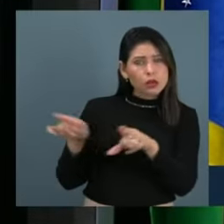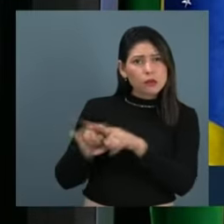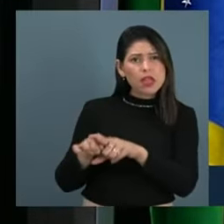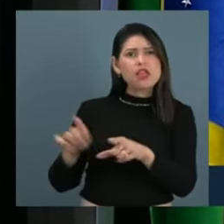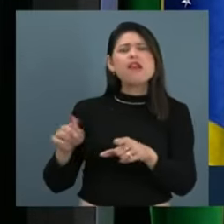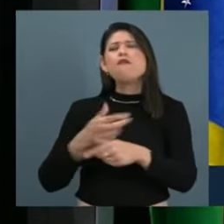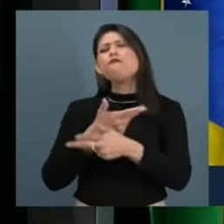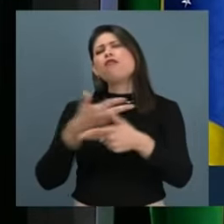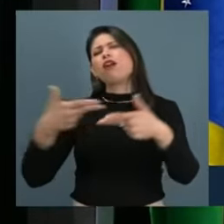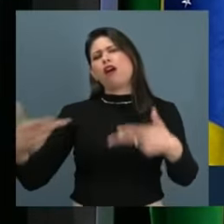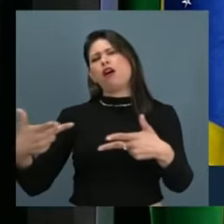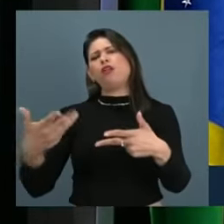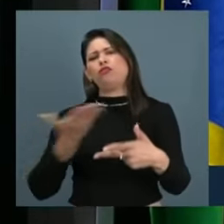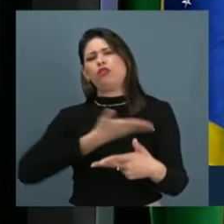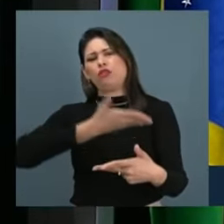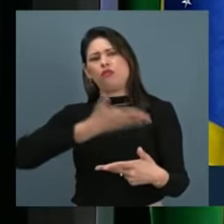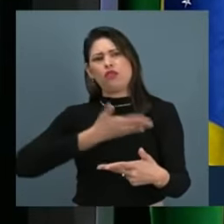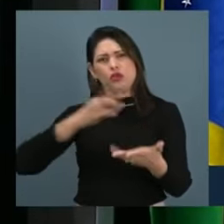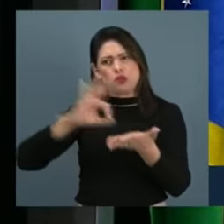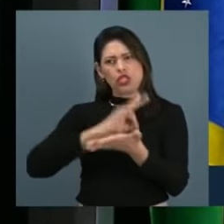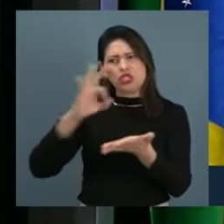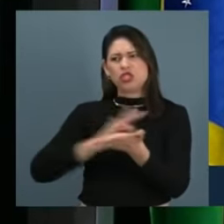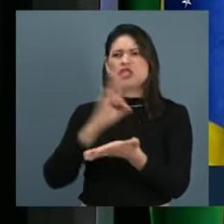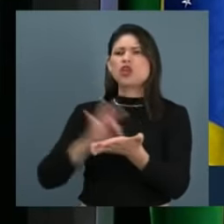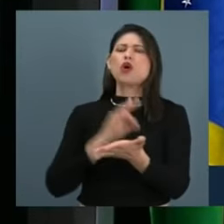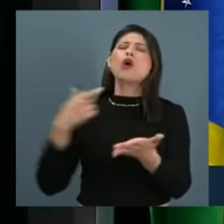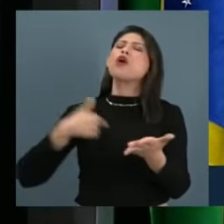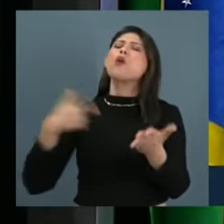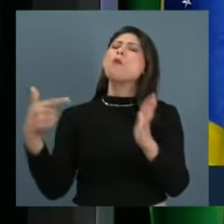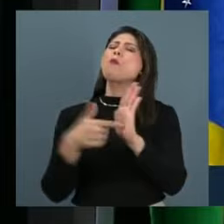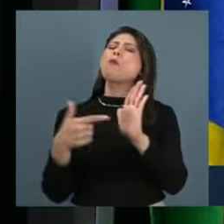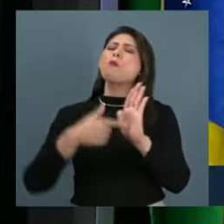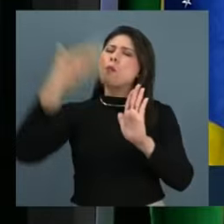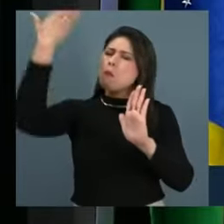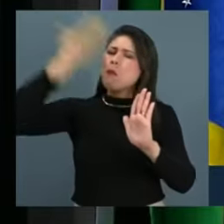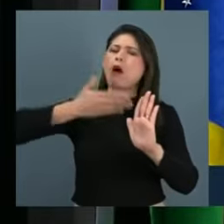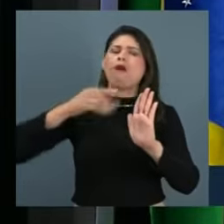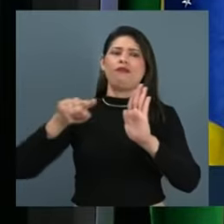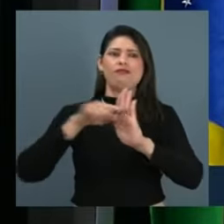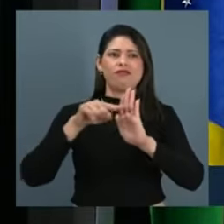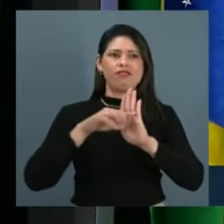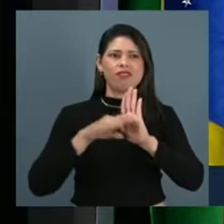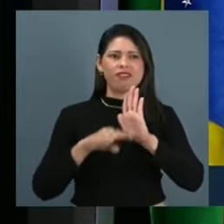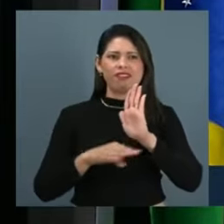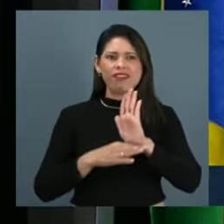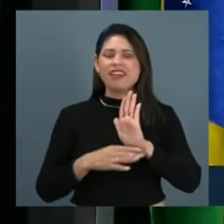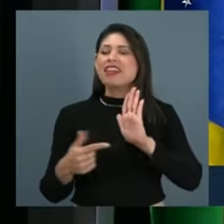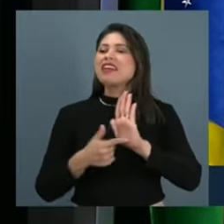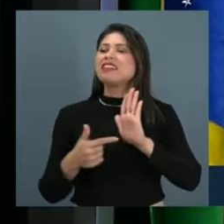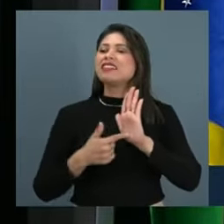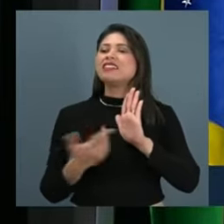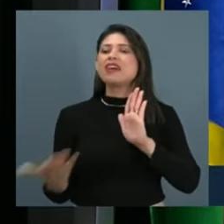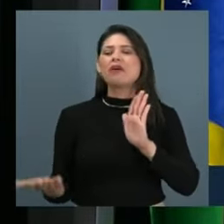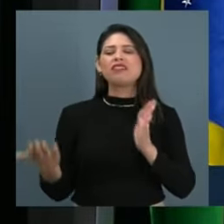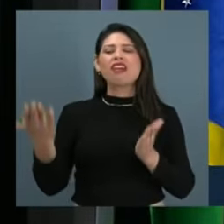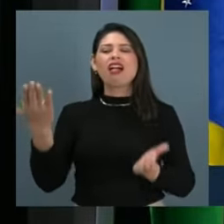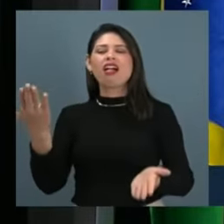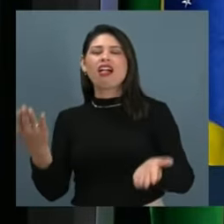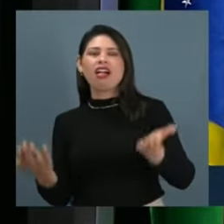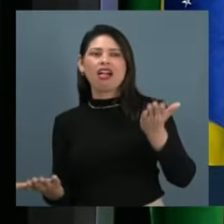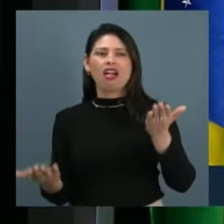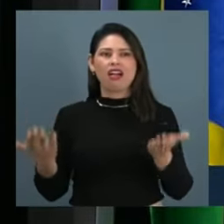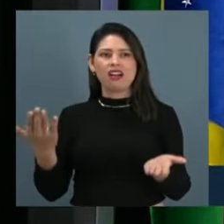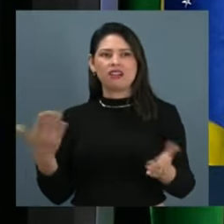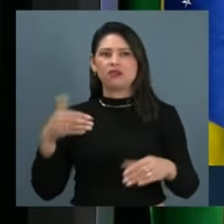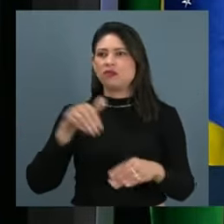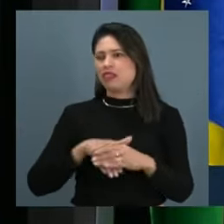colegas. Exatamente trazendo fatos, documentos sobre essa parcialidade dele sobre o tema, por ter votado.